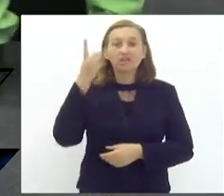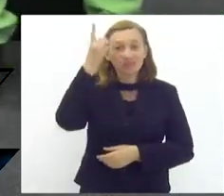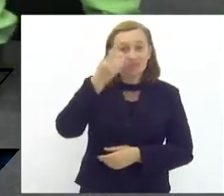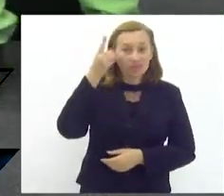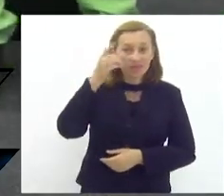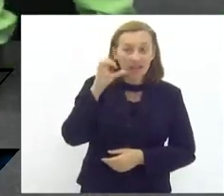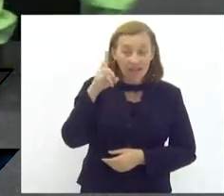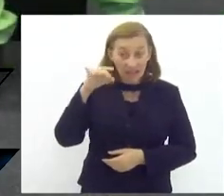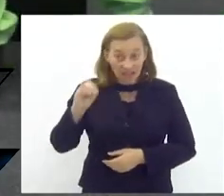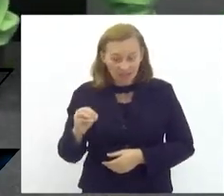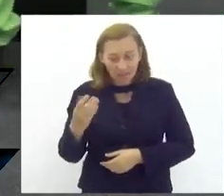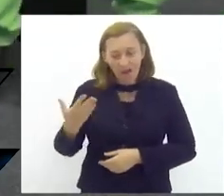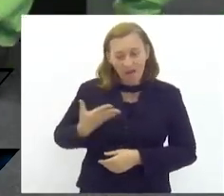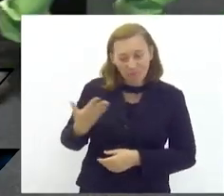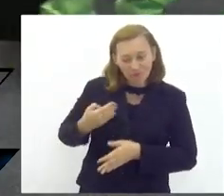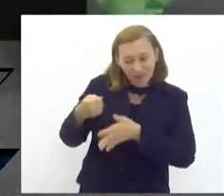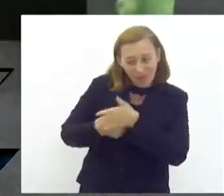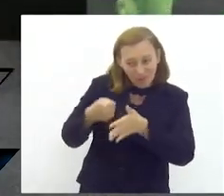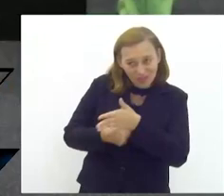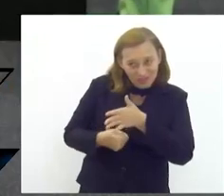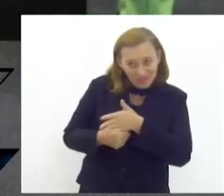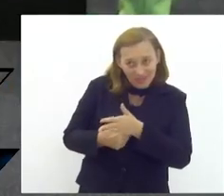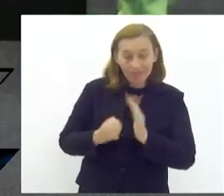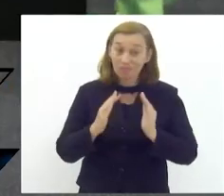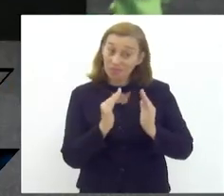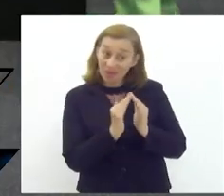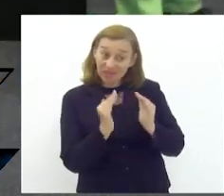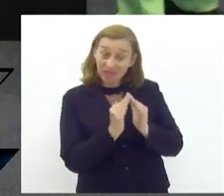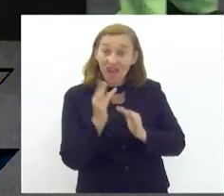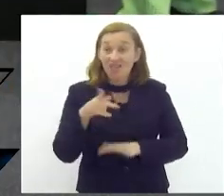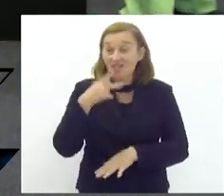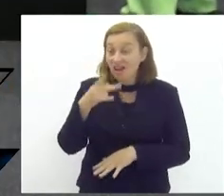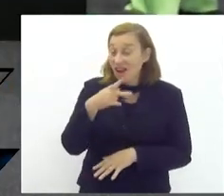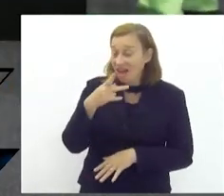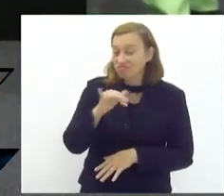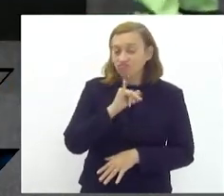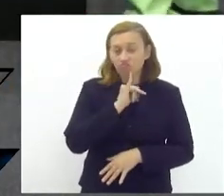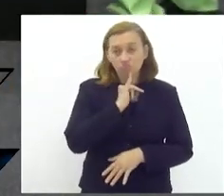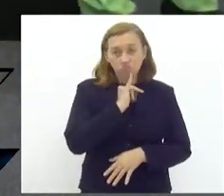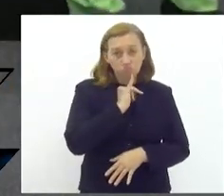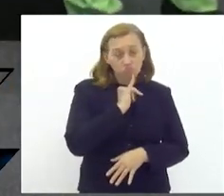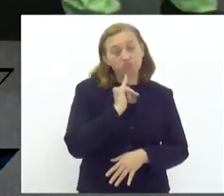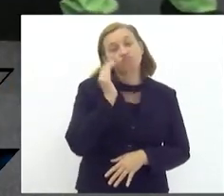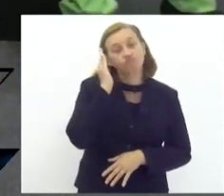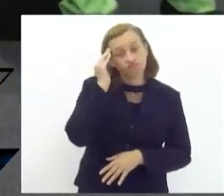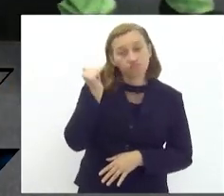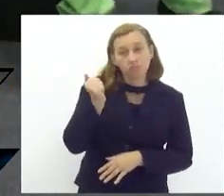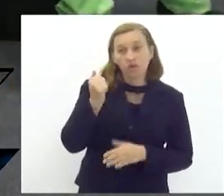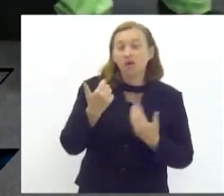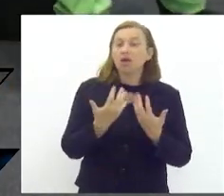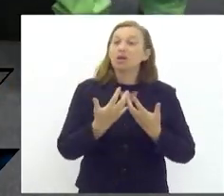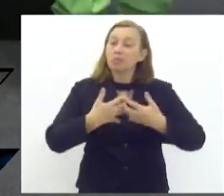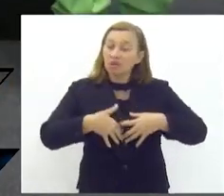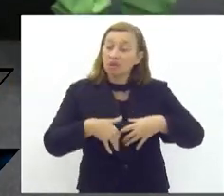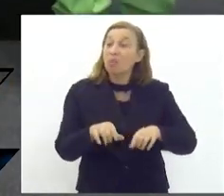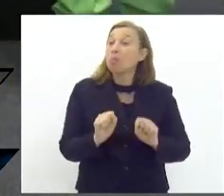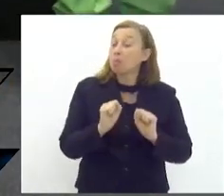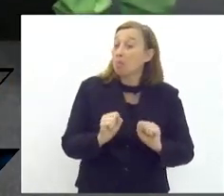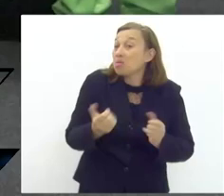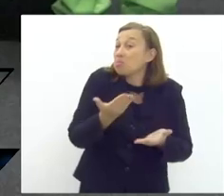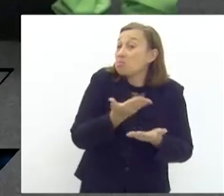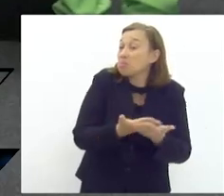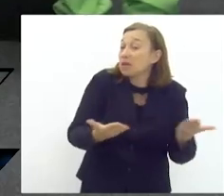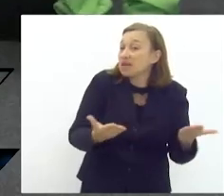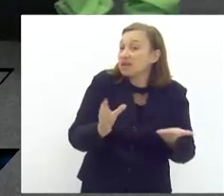Caiado durante o companheiro na luta pela habitação dizer da minha infelicidade de saber que Petrópolis pode perder